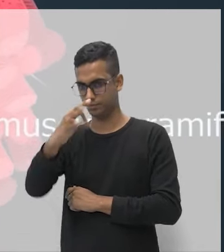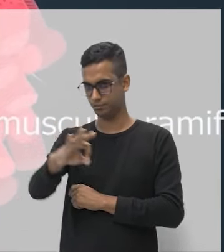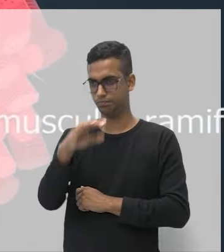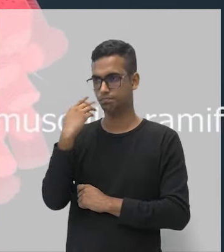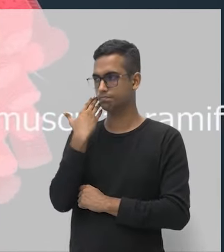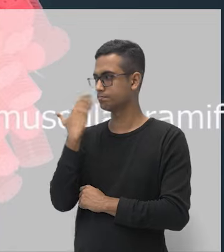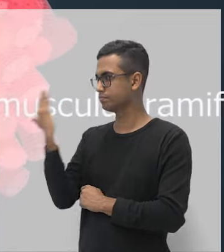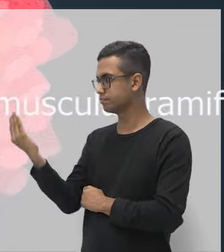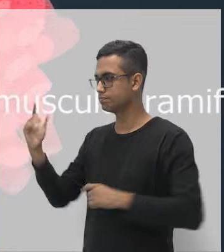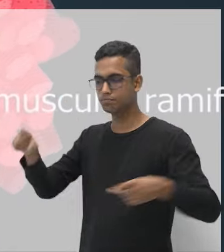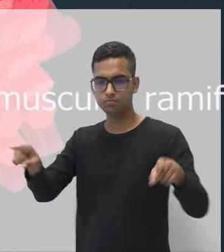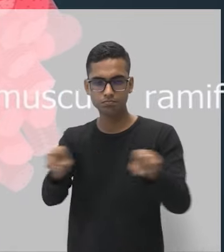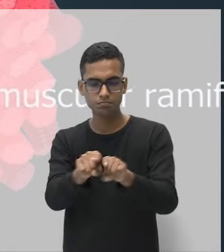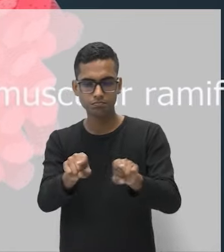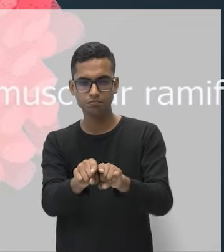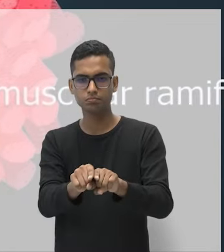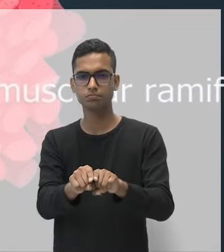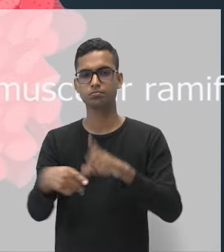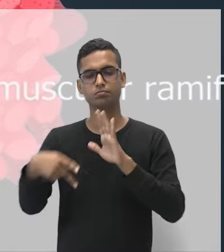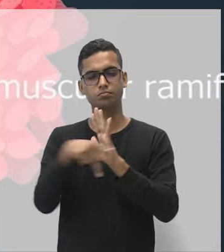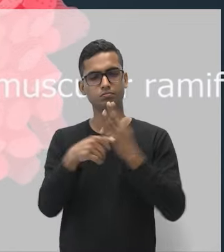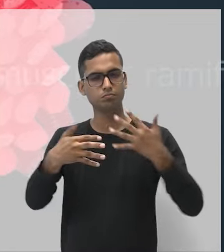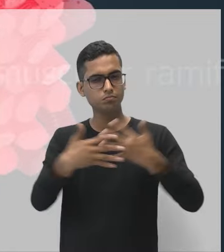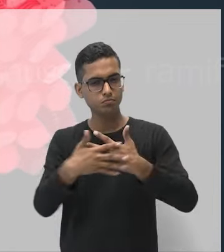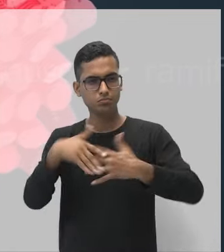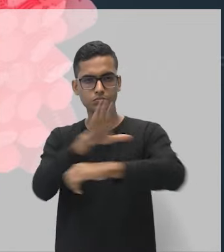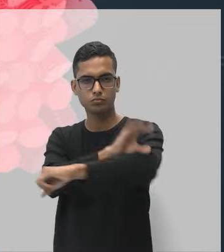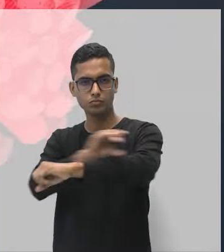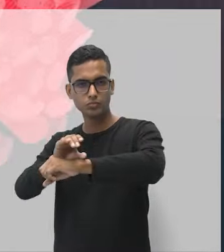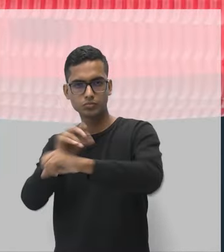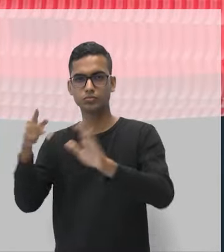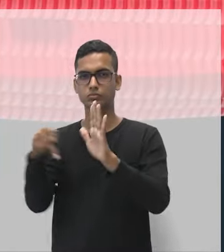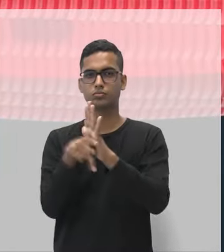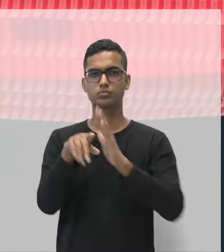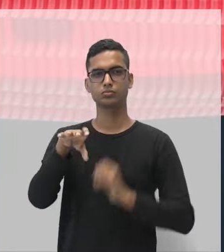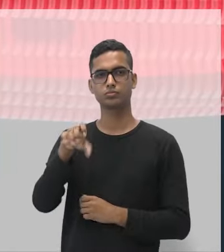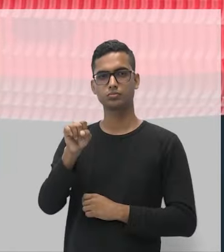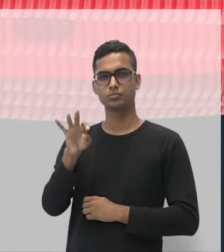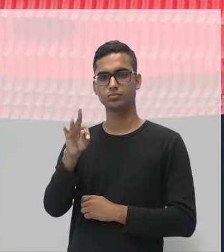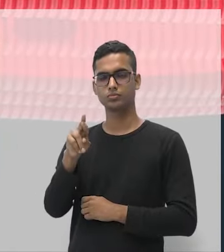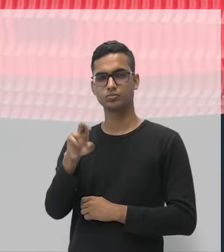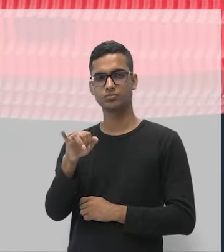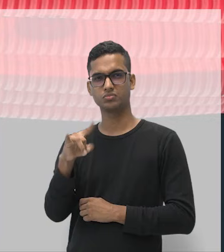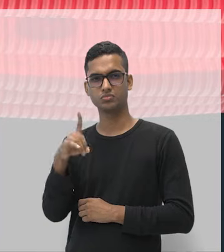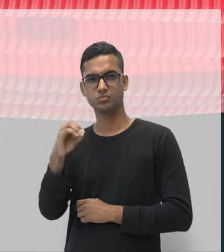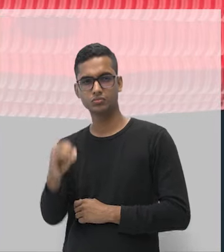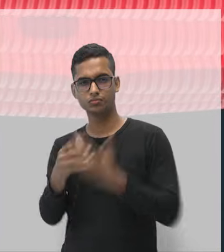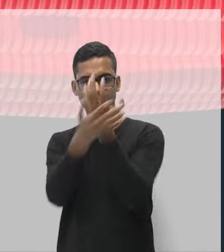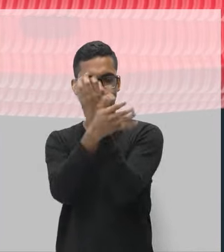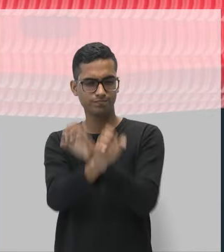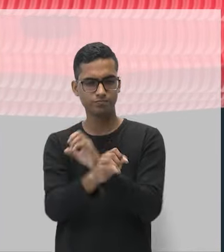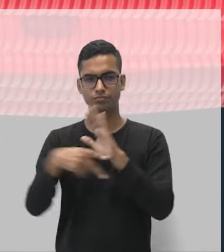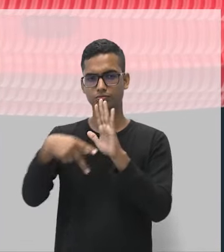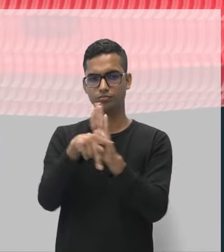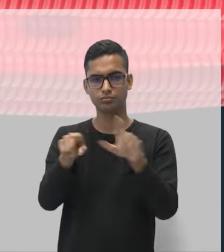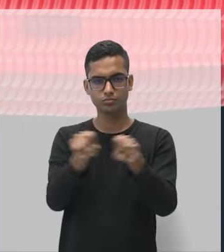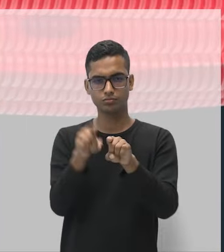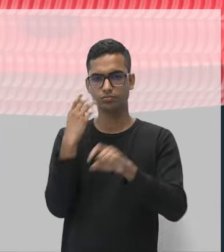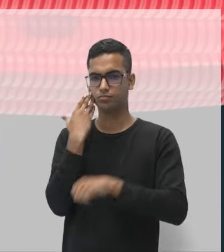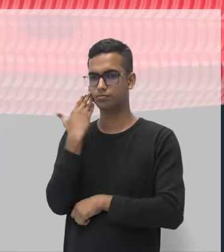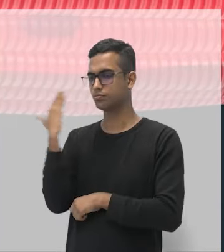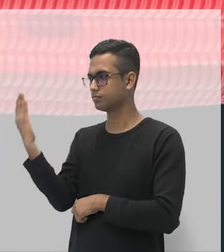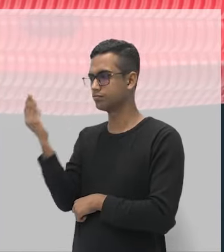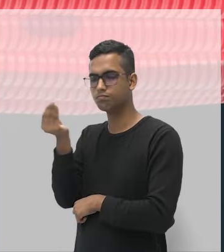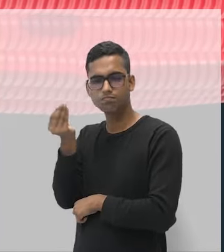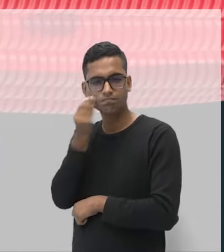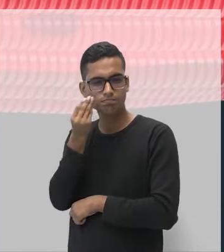E o nosso tecido muscular estriado esquelético, nós observamos aí, ó,